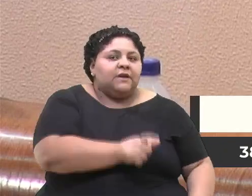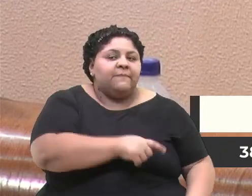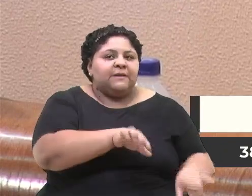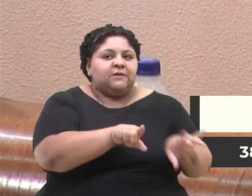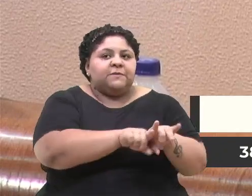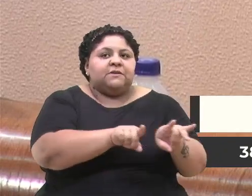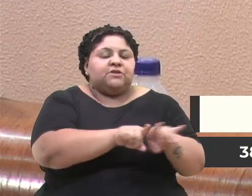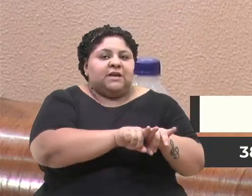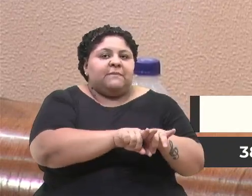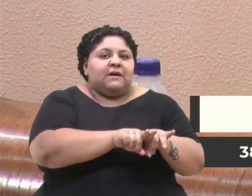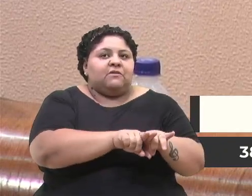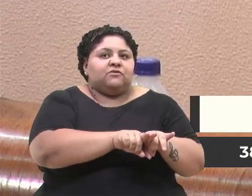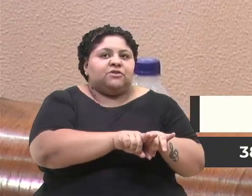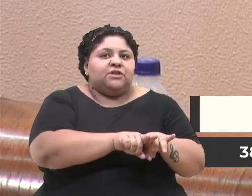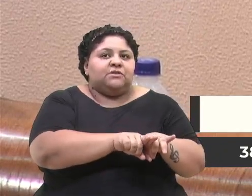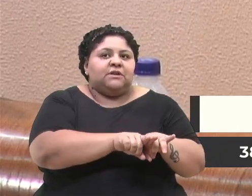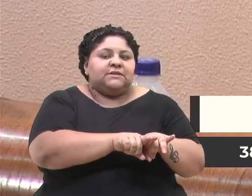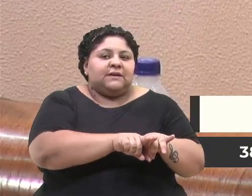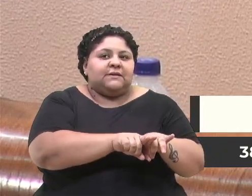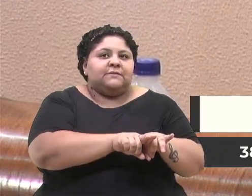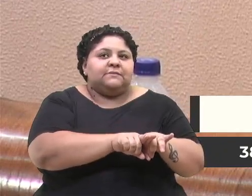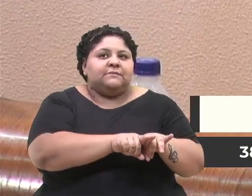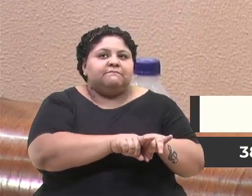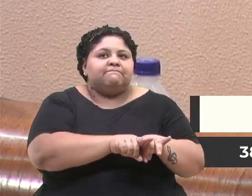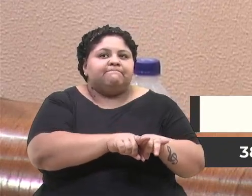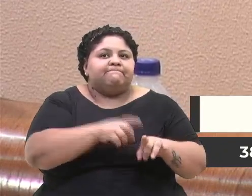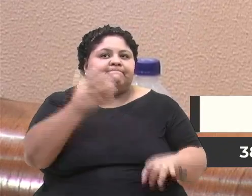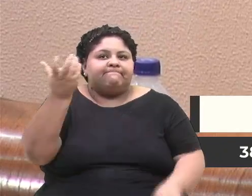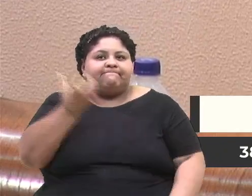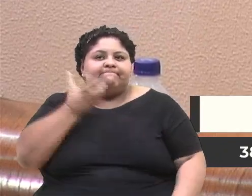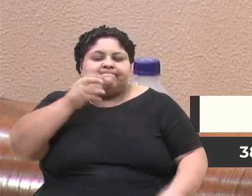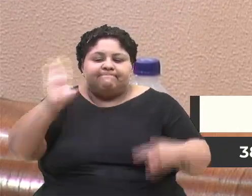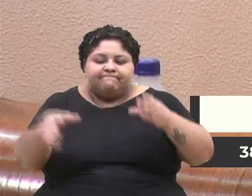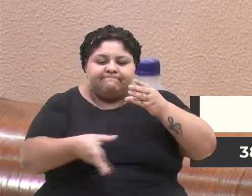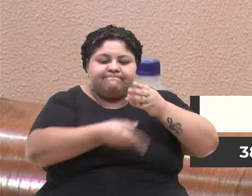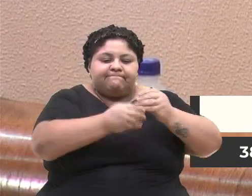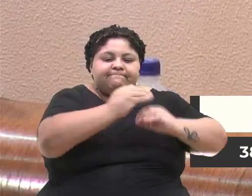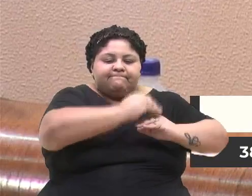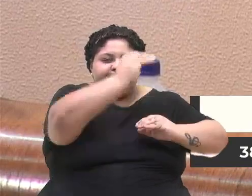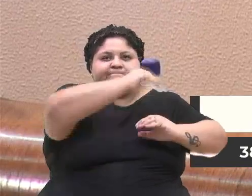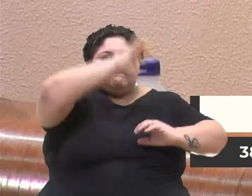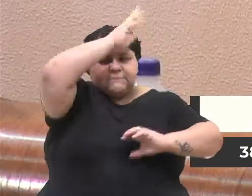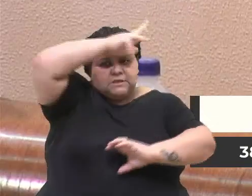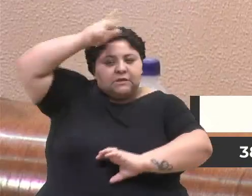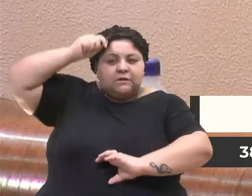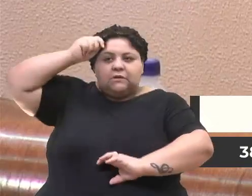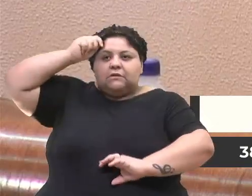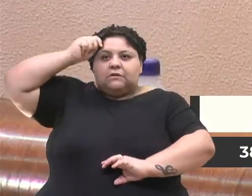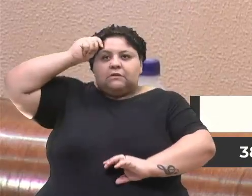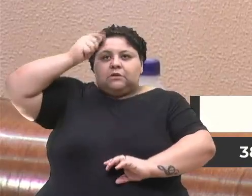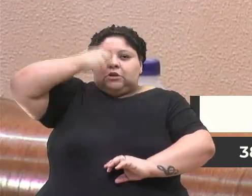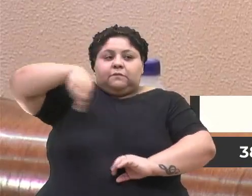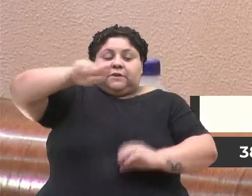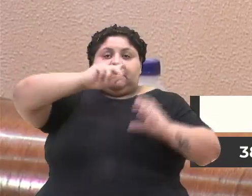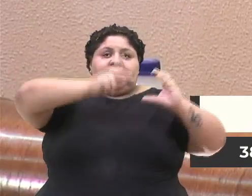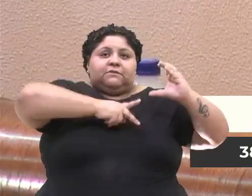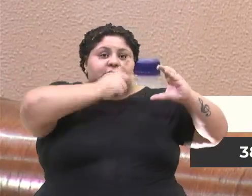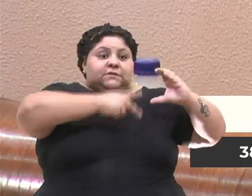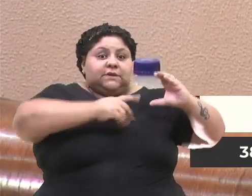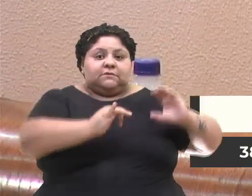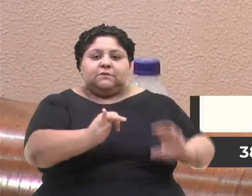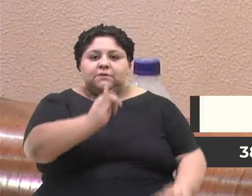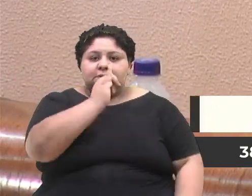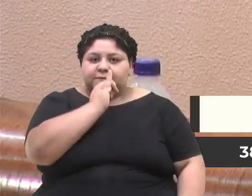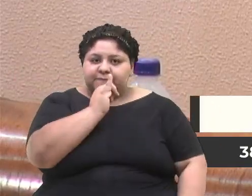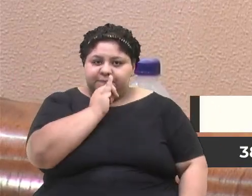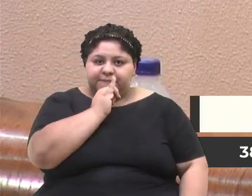estão comercializando, que estão tentando agregar cada vez mais aos municípios, nossa Câmara de Vereadores foi um exemplo. É